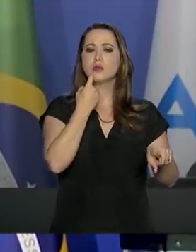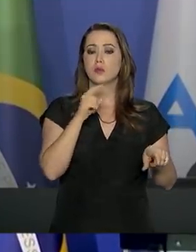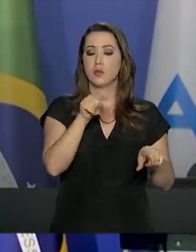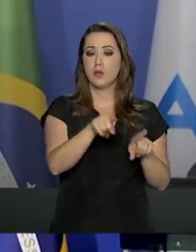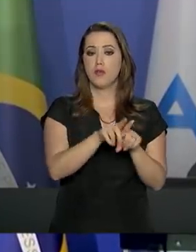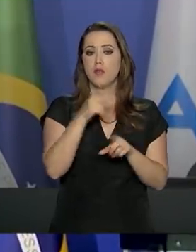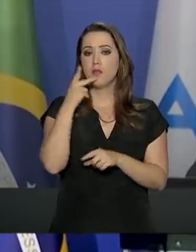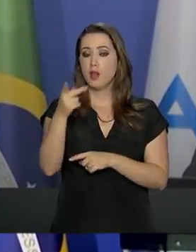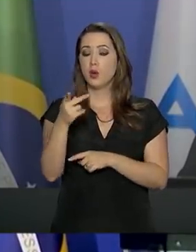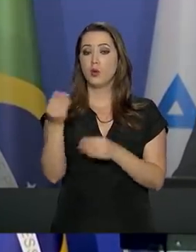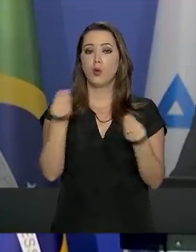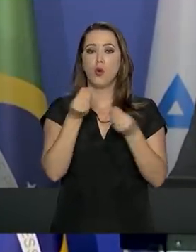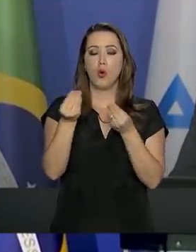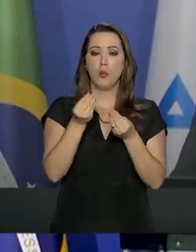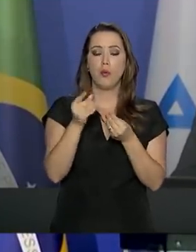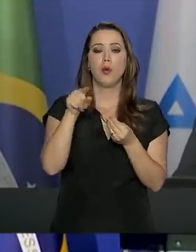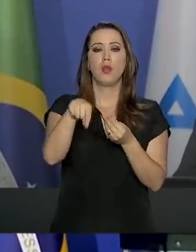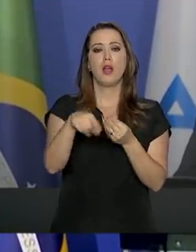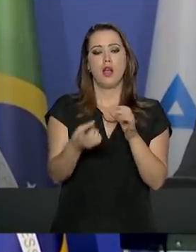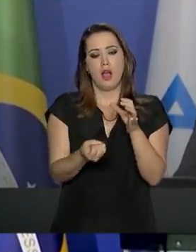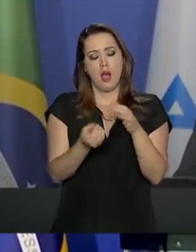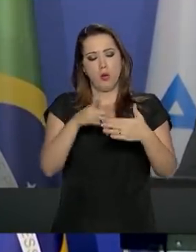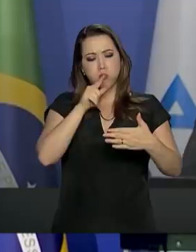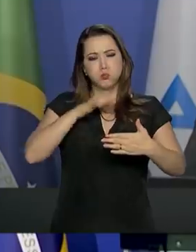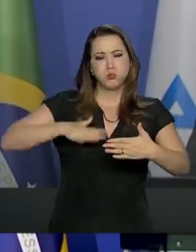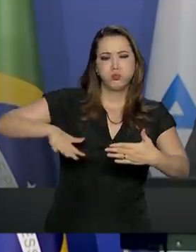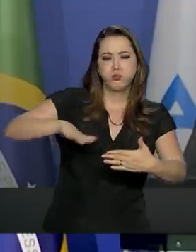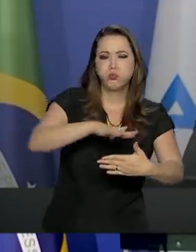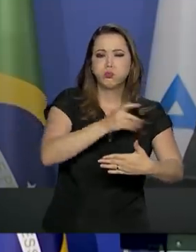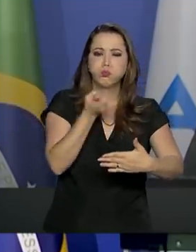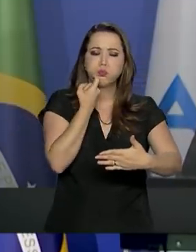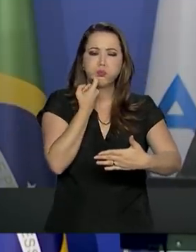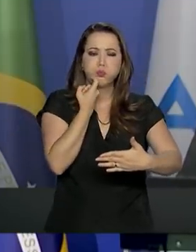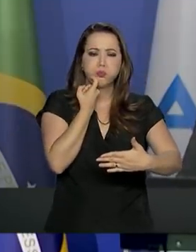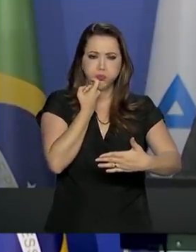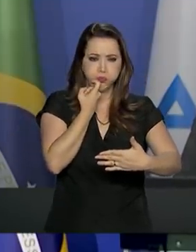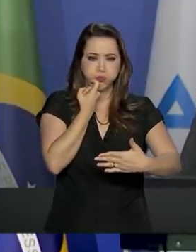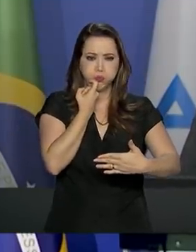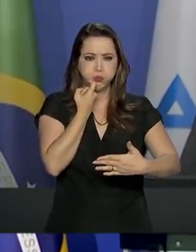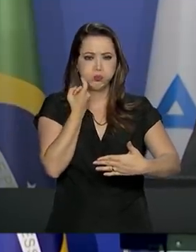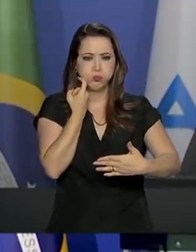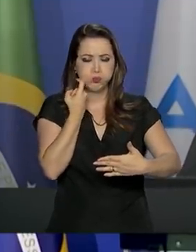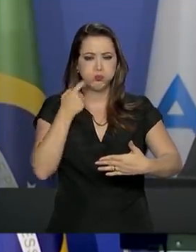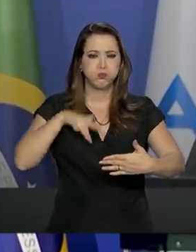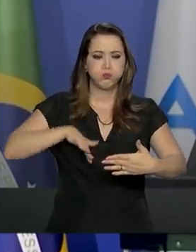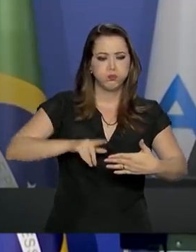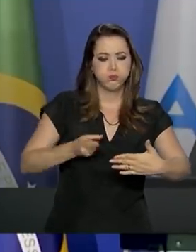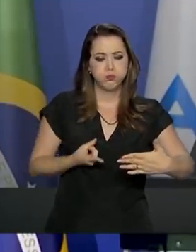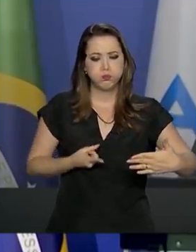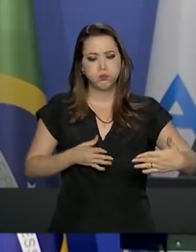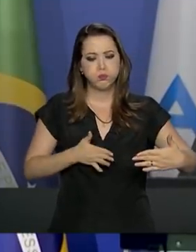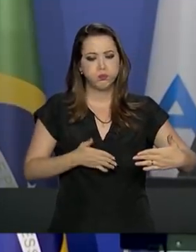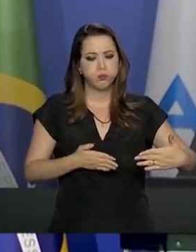na questão Neto, da aquicultura. Or Secretary for Fisheries, queremos sim fazer que o